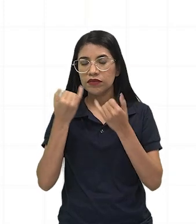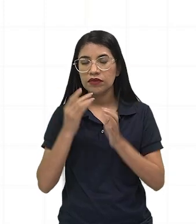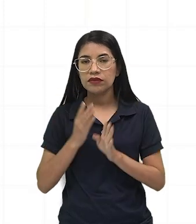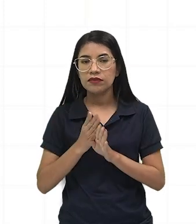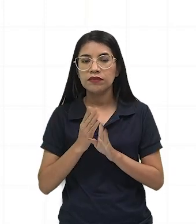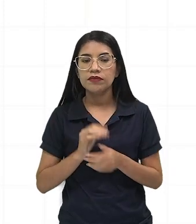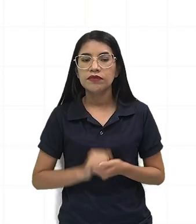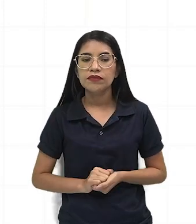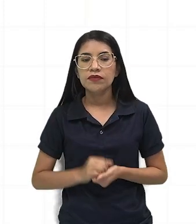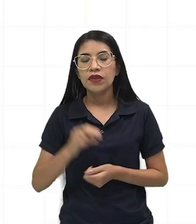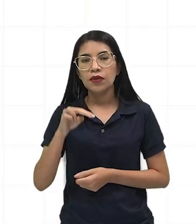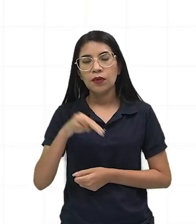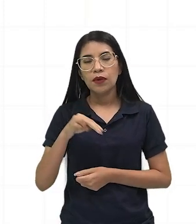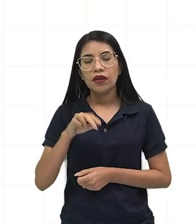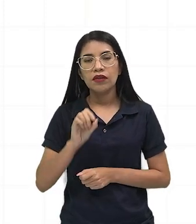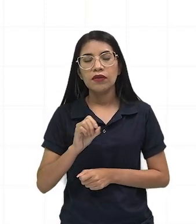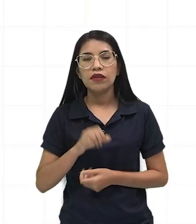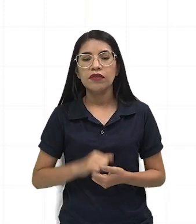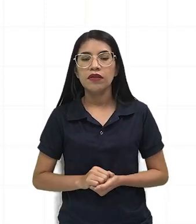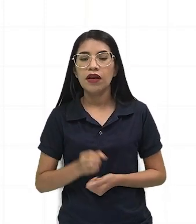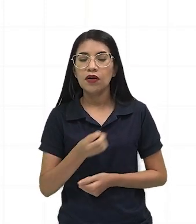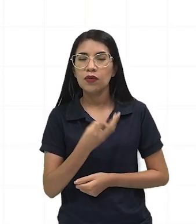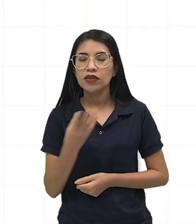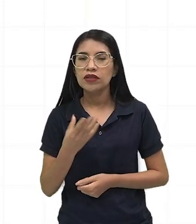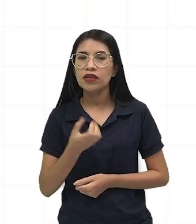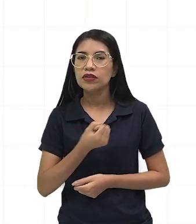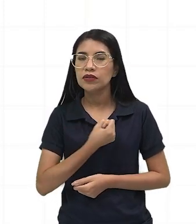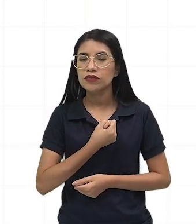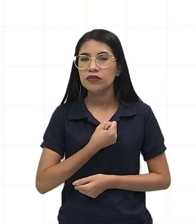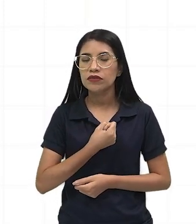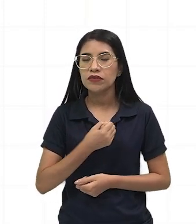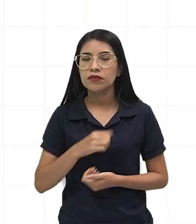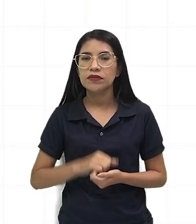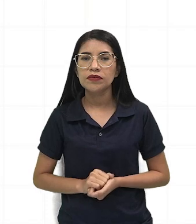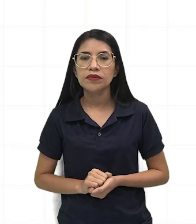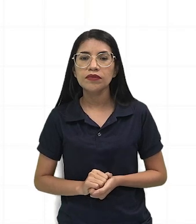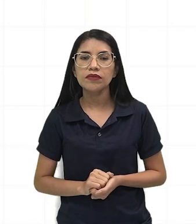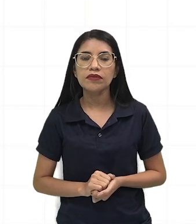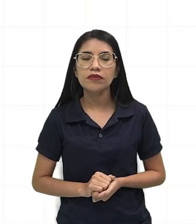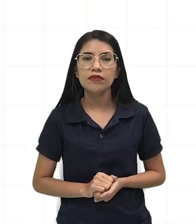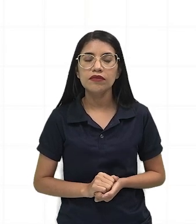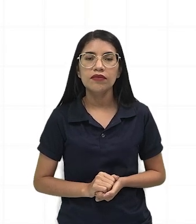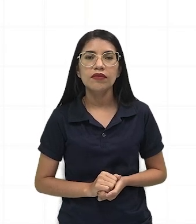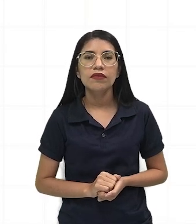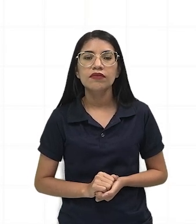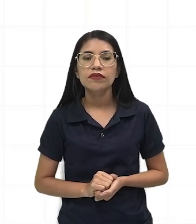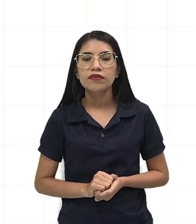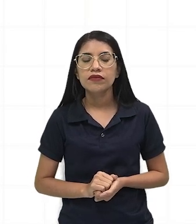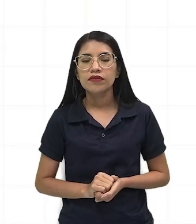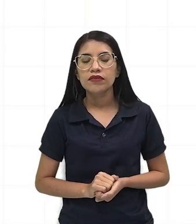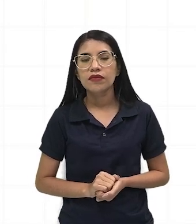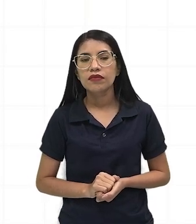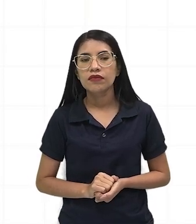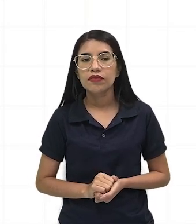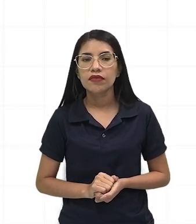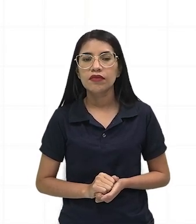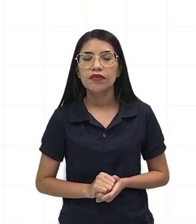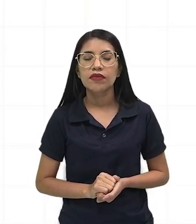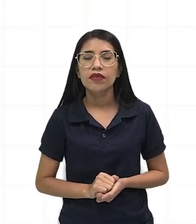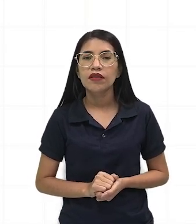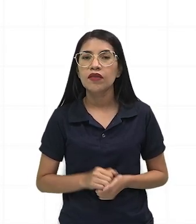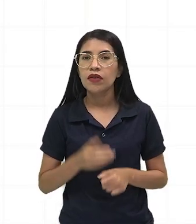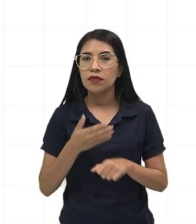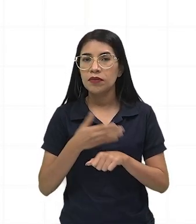o n, número de termos ou de dados. Tá aqui embaixo. Beleza. Então, vamos ver